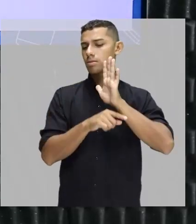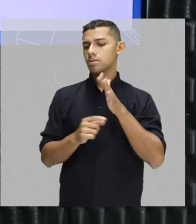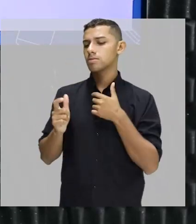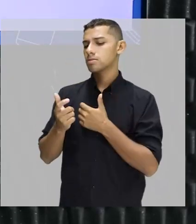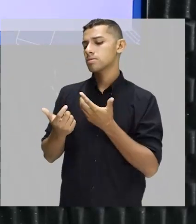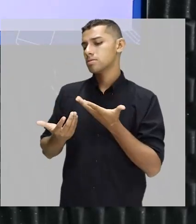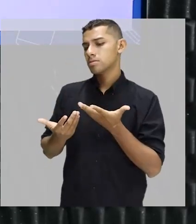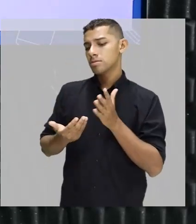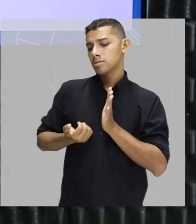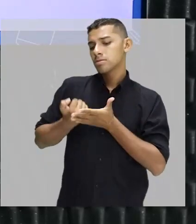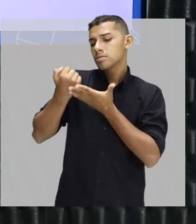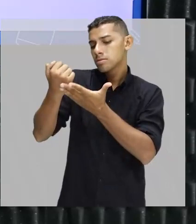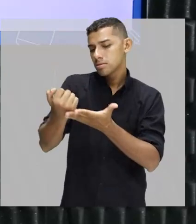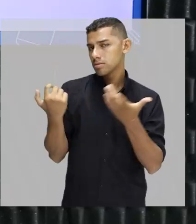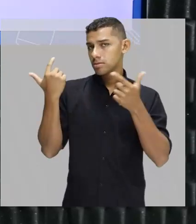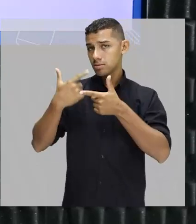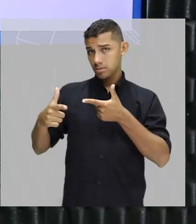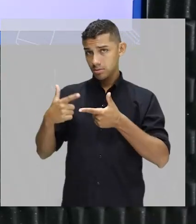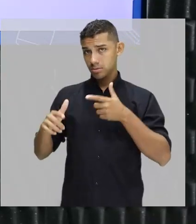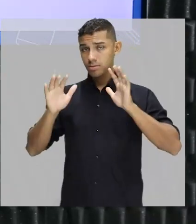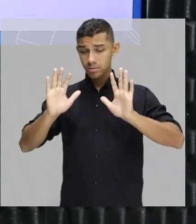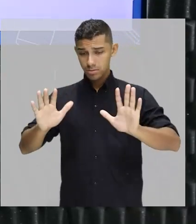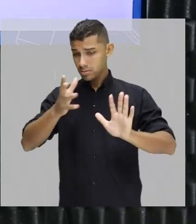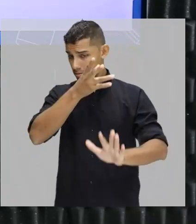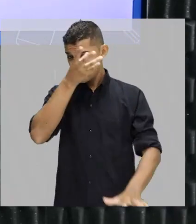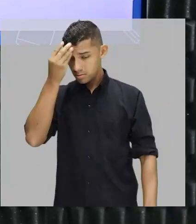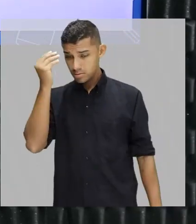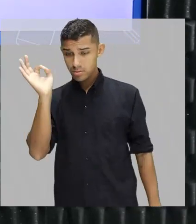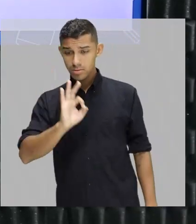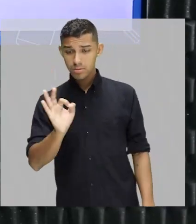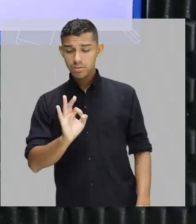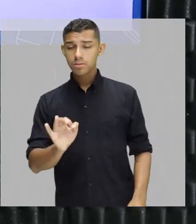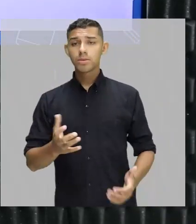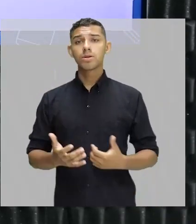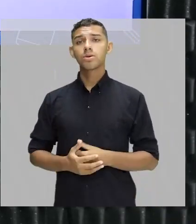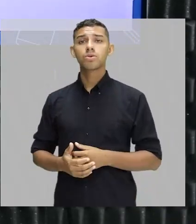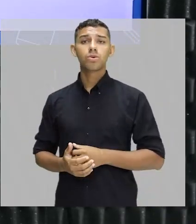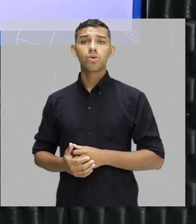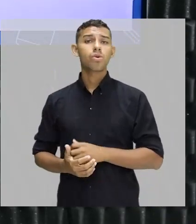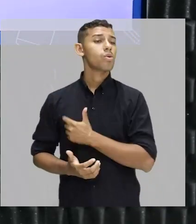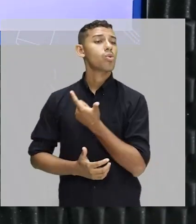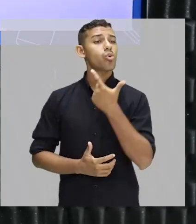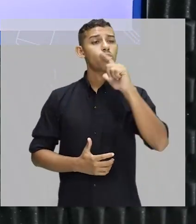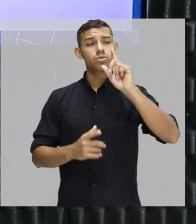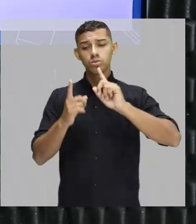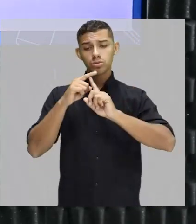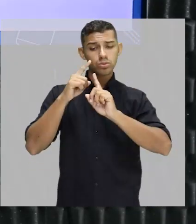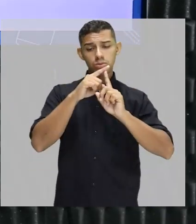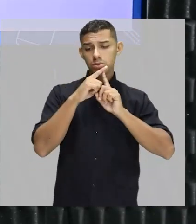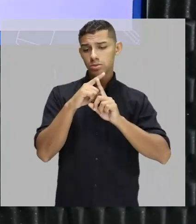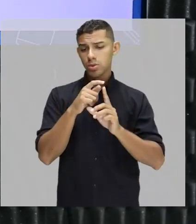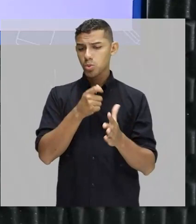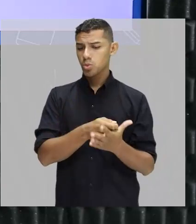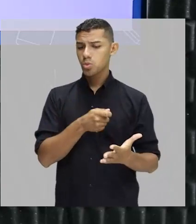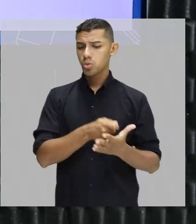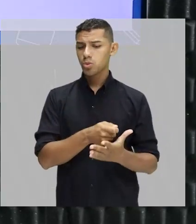possa solucionar o problema. Então, não esqueça nada de utilizar outra tipologia que não é aquela que está sendo